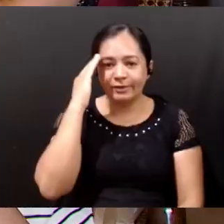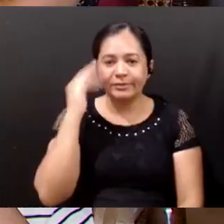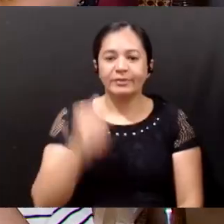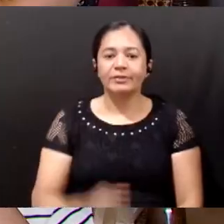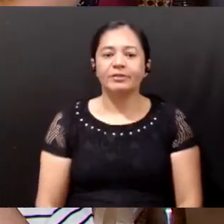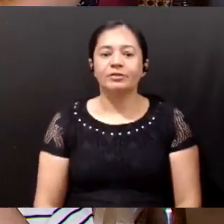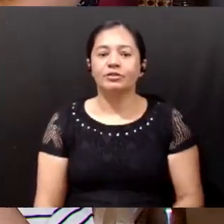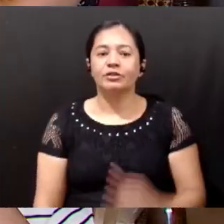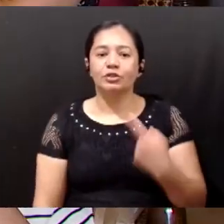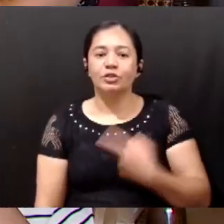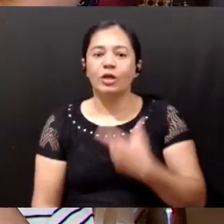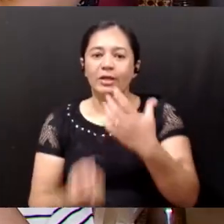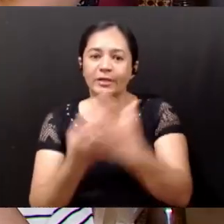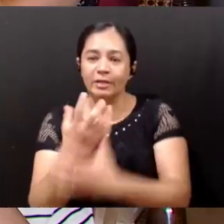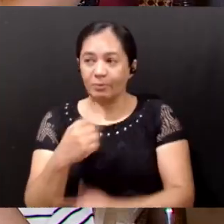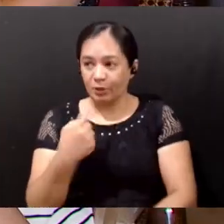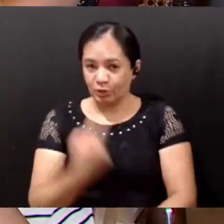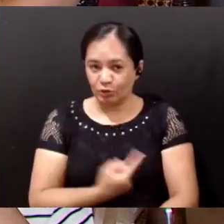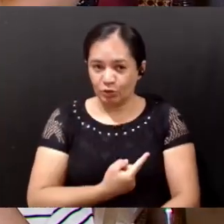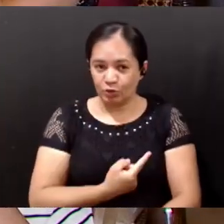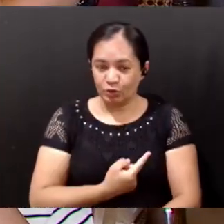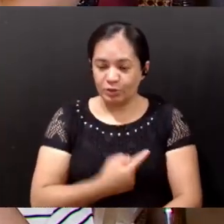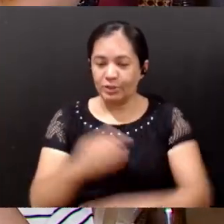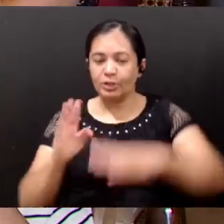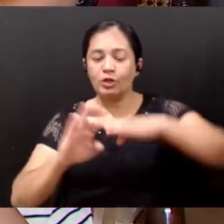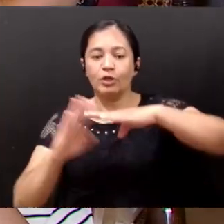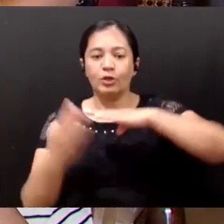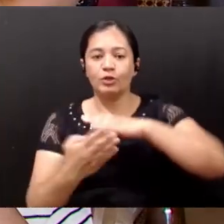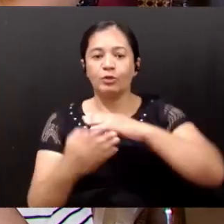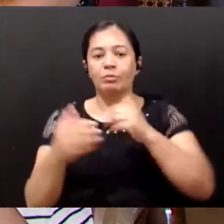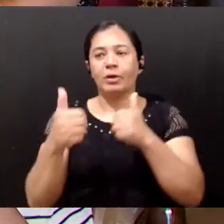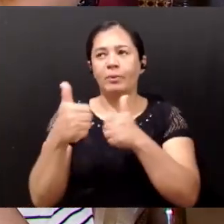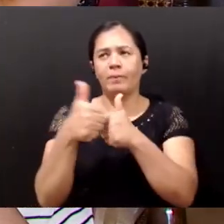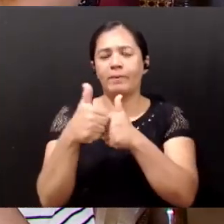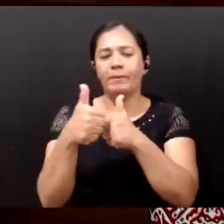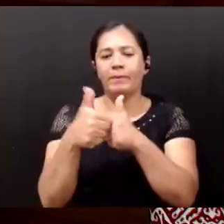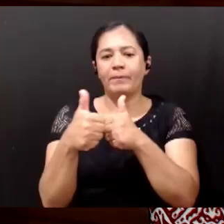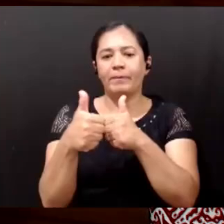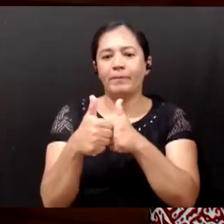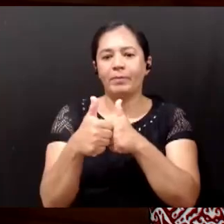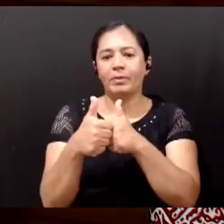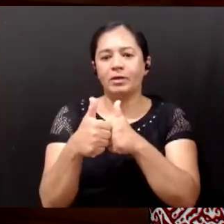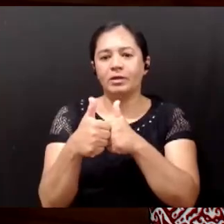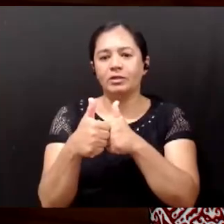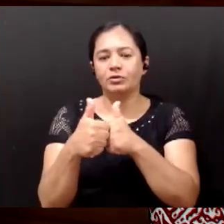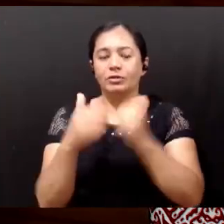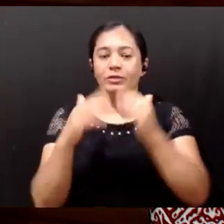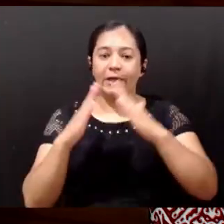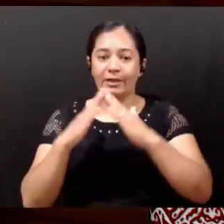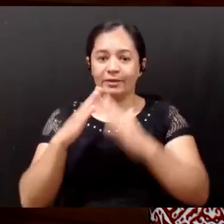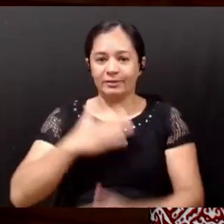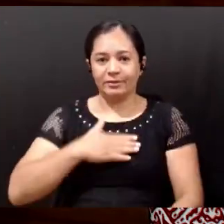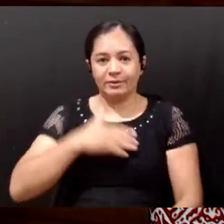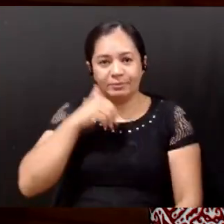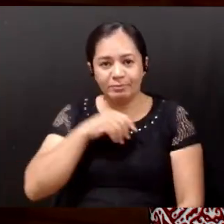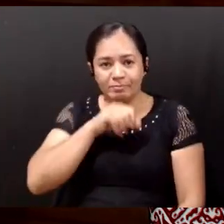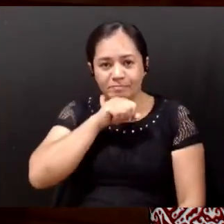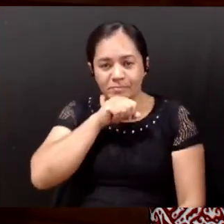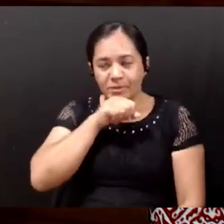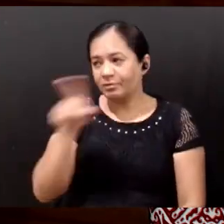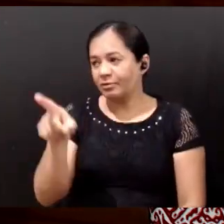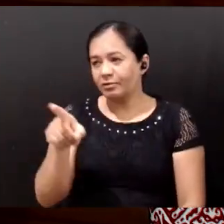nossa, inicialmente num bairro próximo da casa da minha mãe ali em Campinas. Ela ficava na área externa de